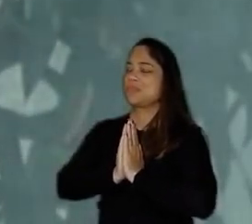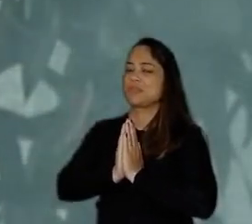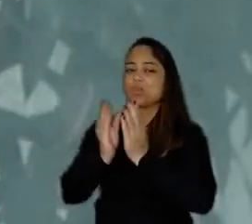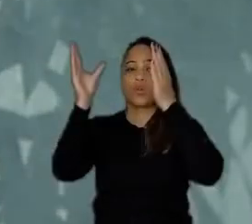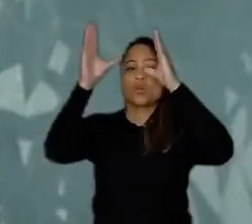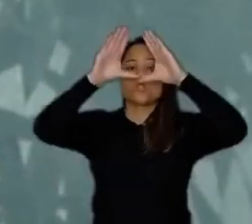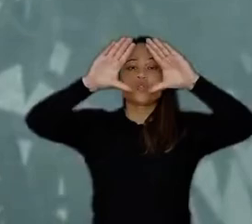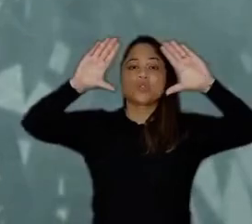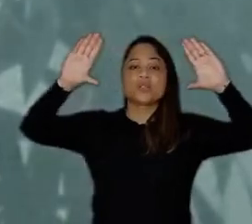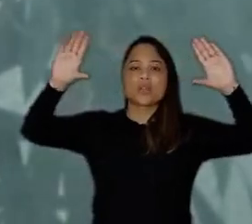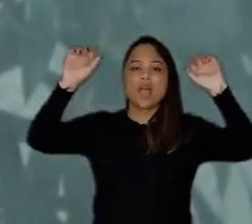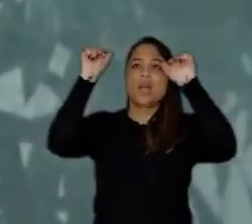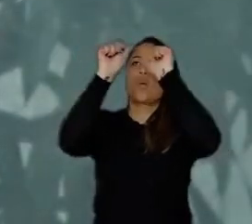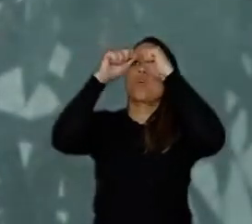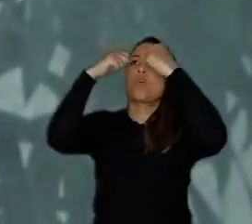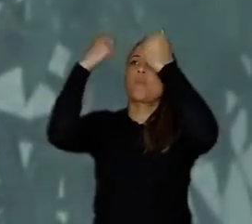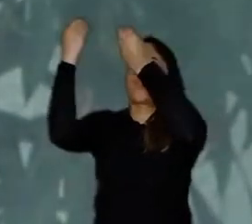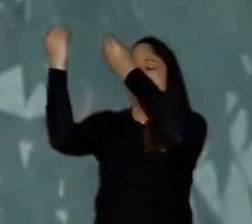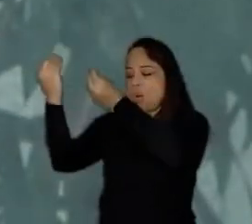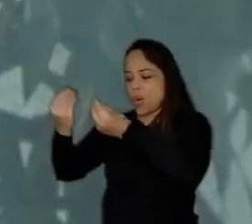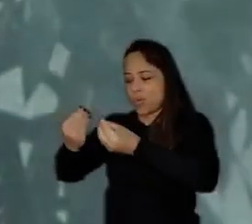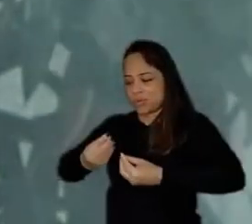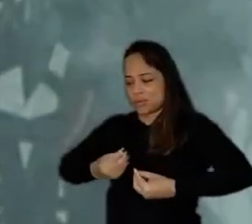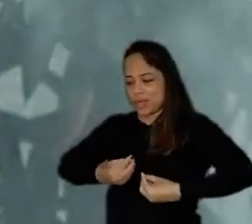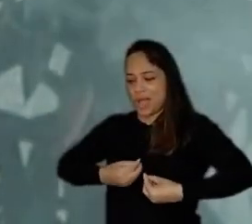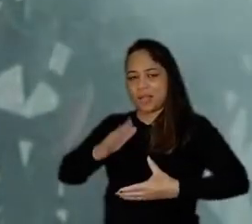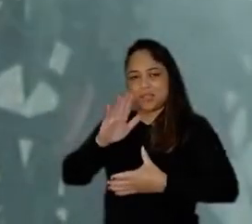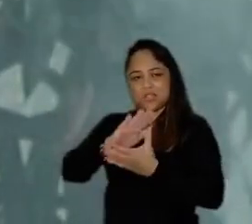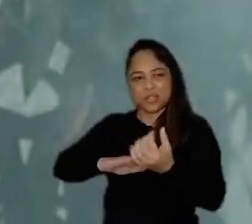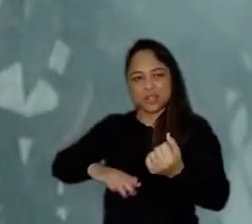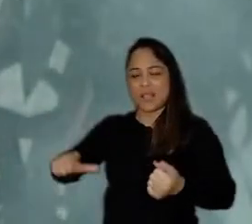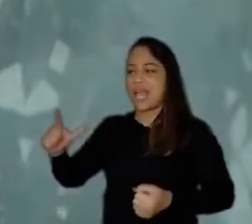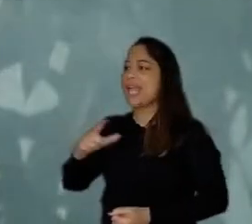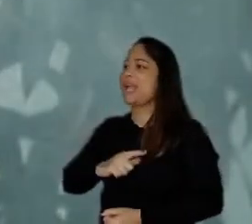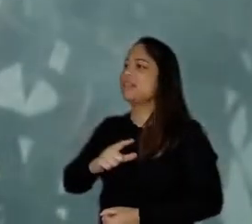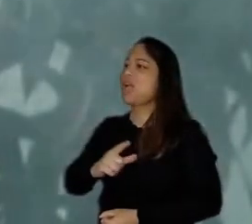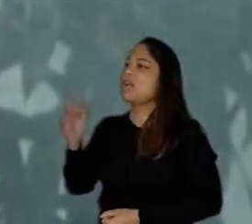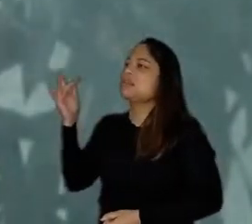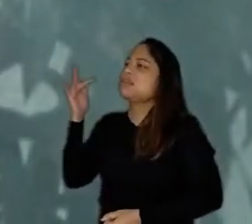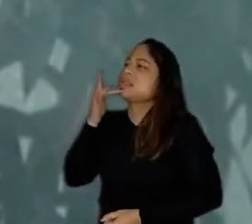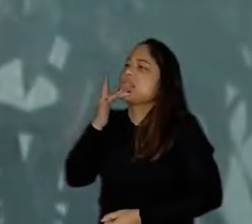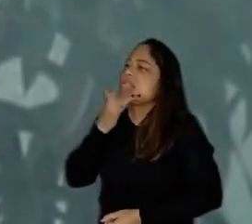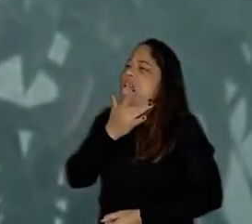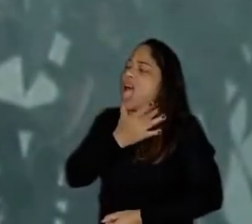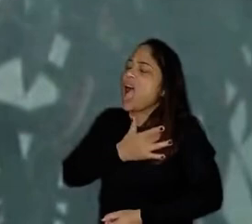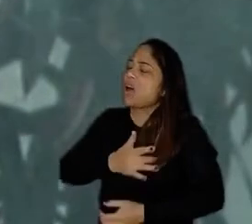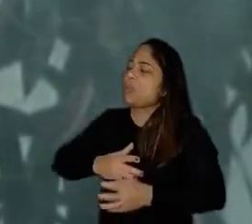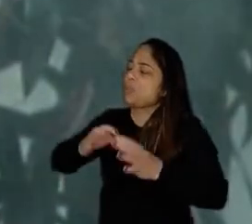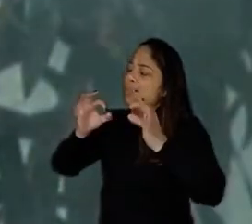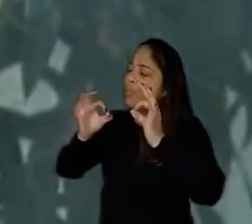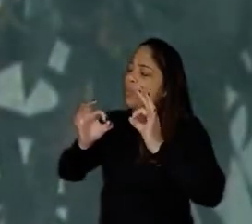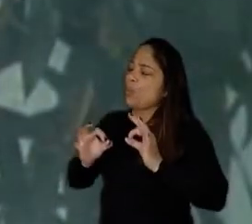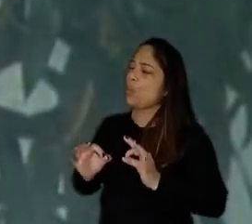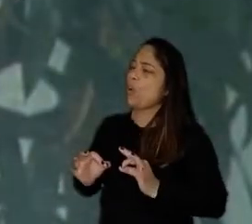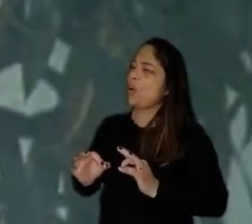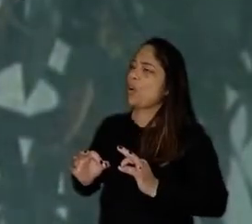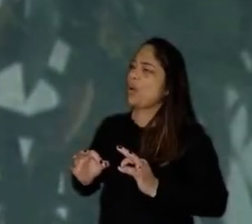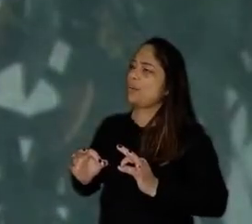do céu lhes destes o pão, que contém todo o